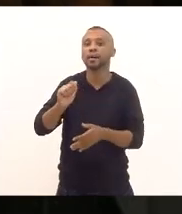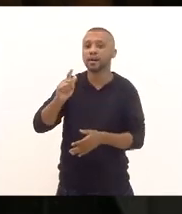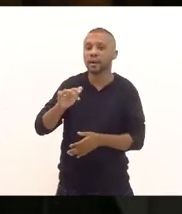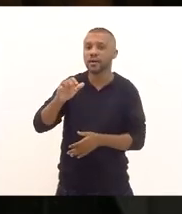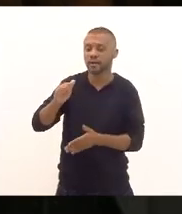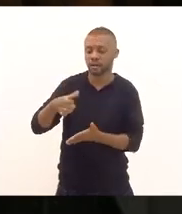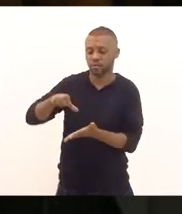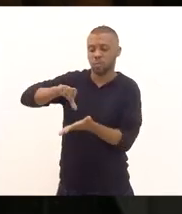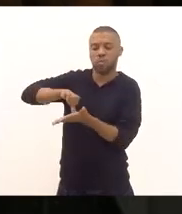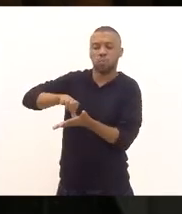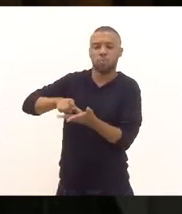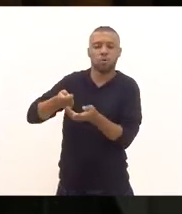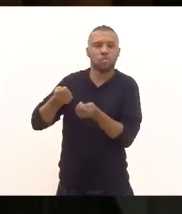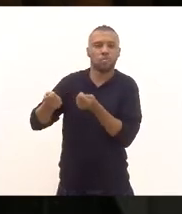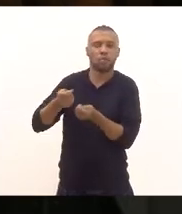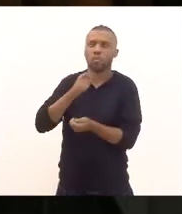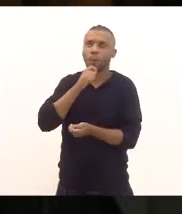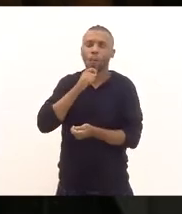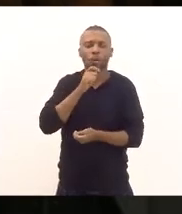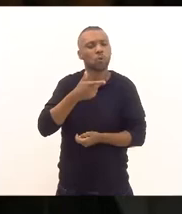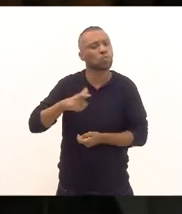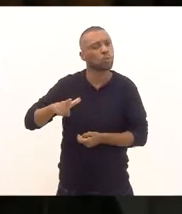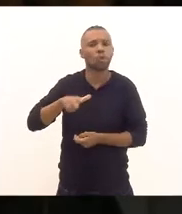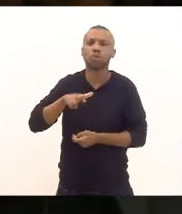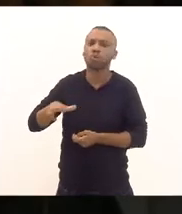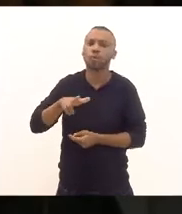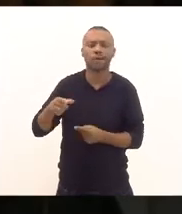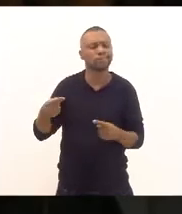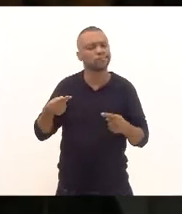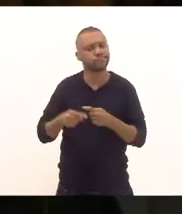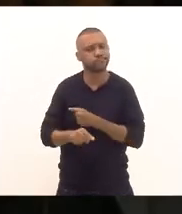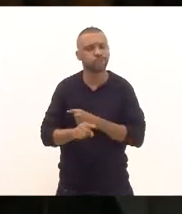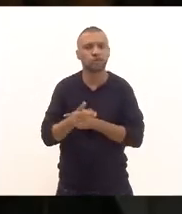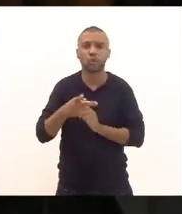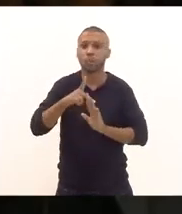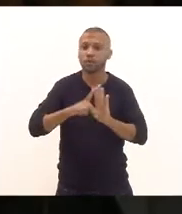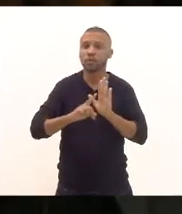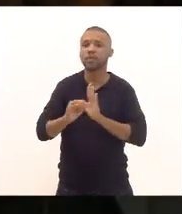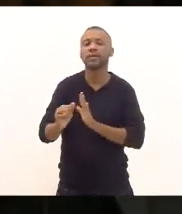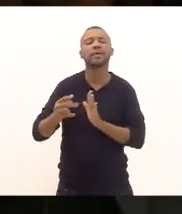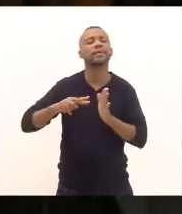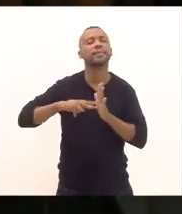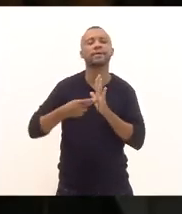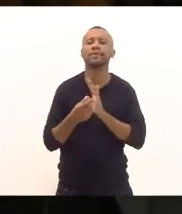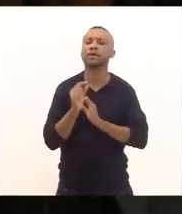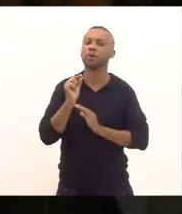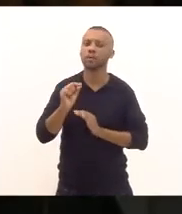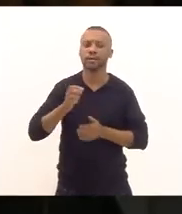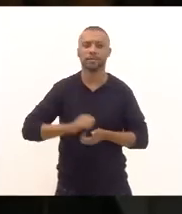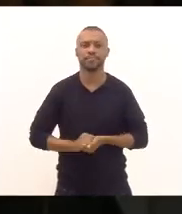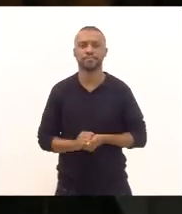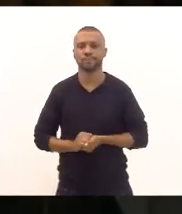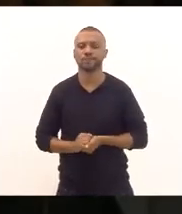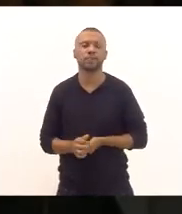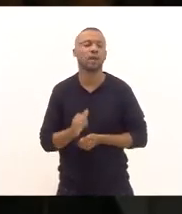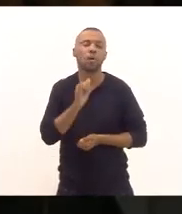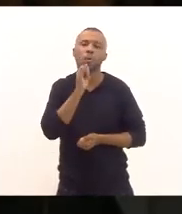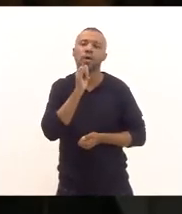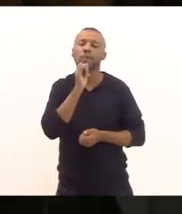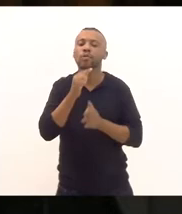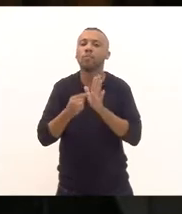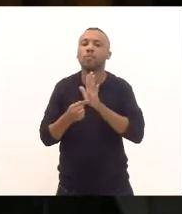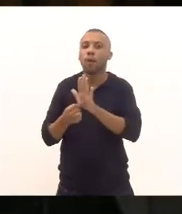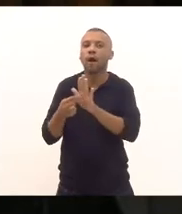e não é isso o projeto Deputado a Dani Monteiro coloca por exemplo